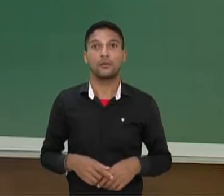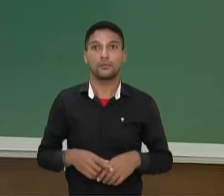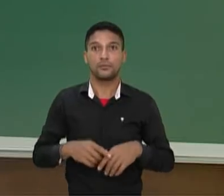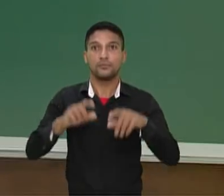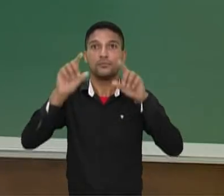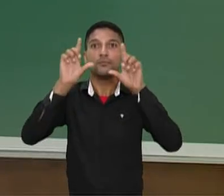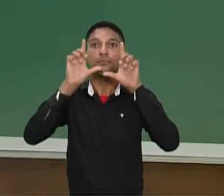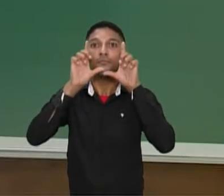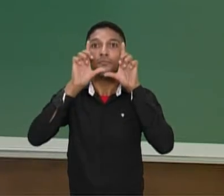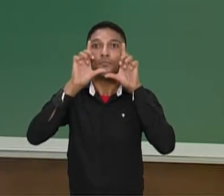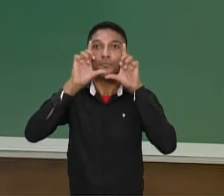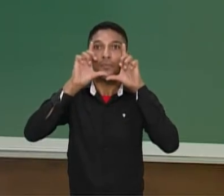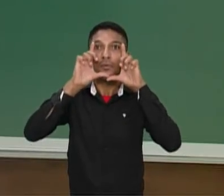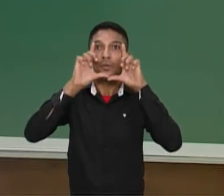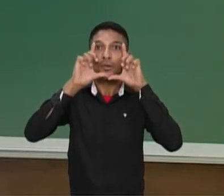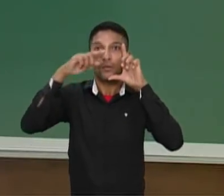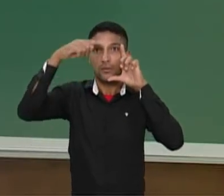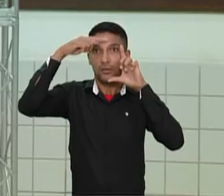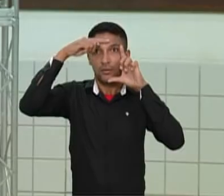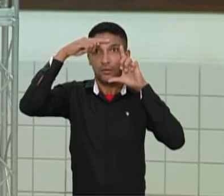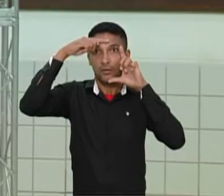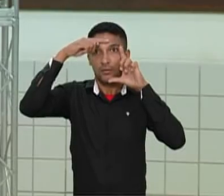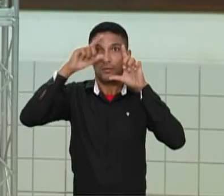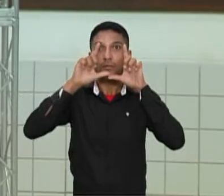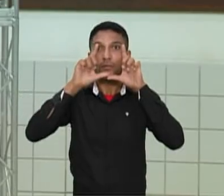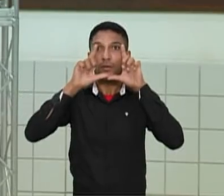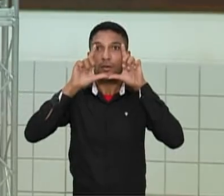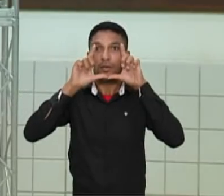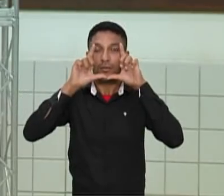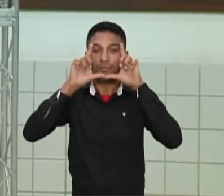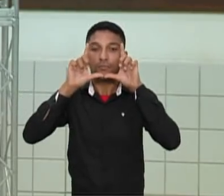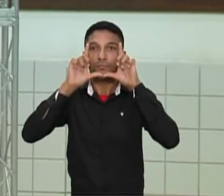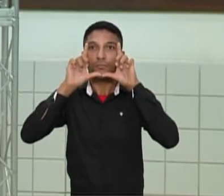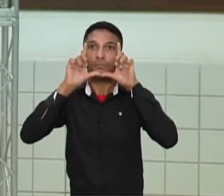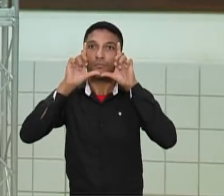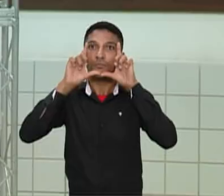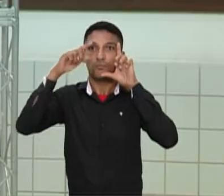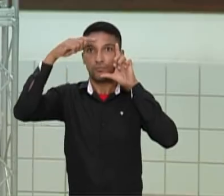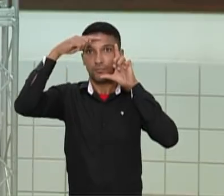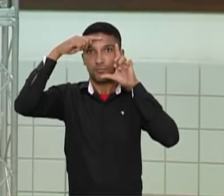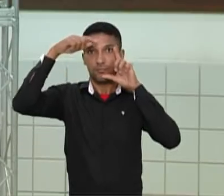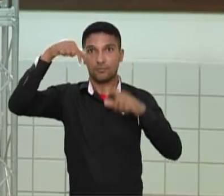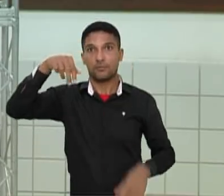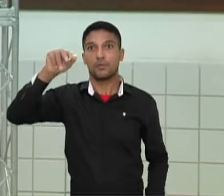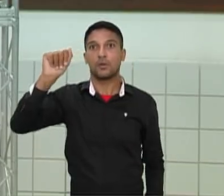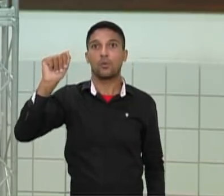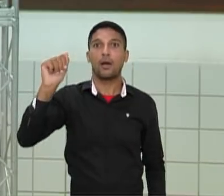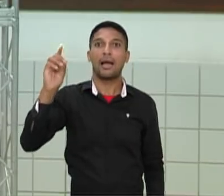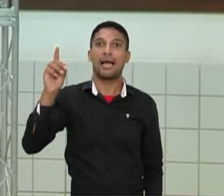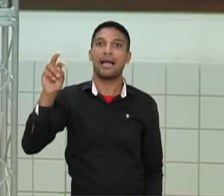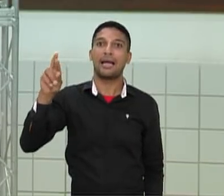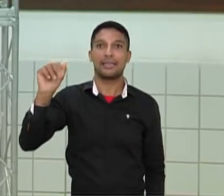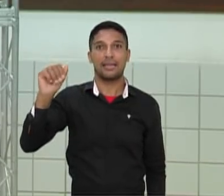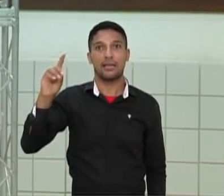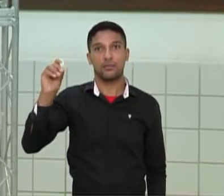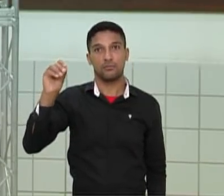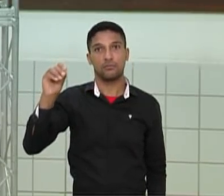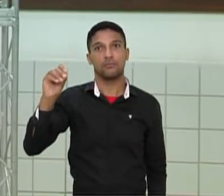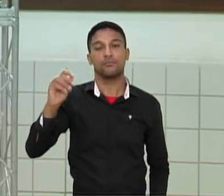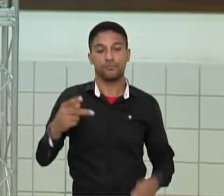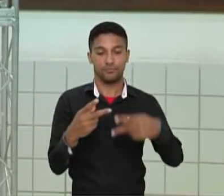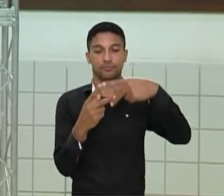lado 3m mais 7. Então, de novo, estamos falando de quadrado, gente. Então, não esqueçam que o quadrado tem todos os lados com a